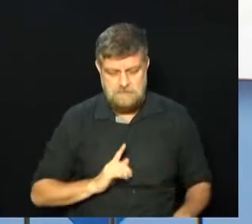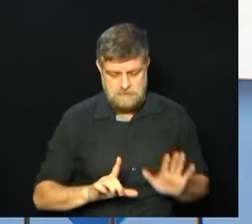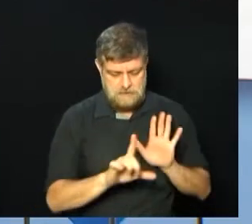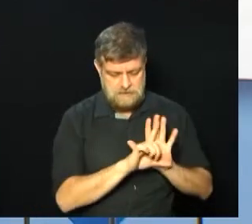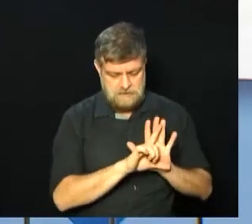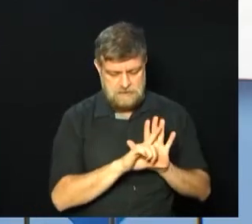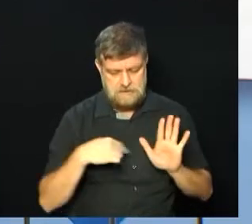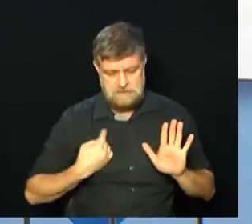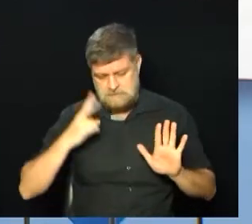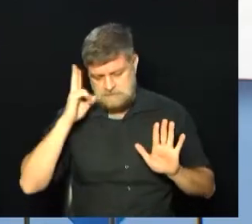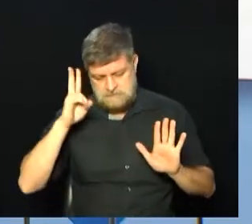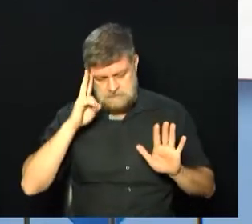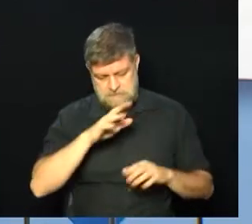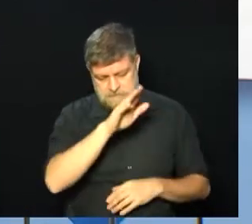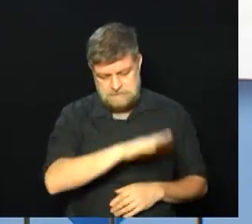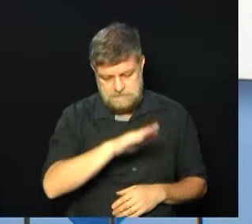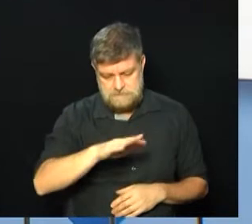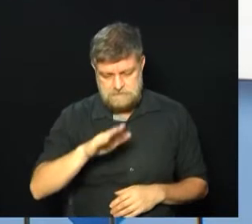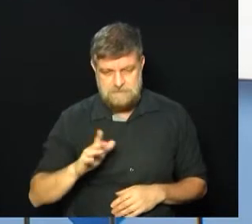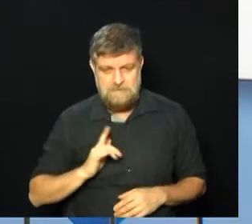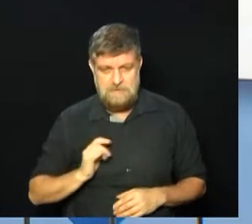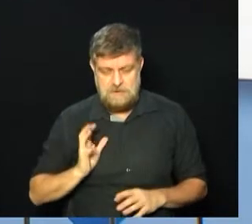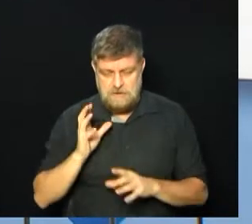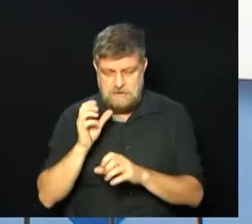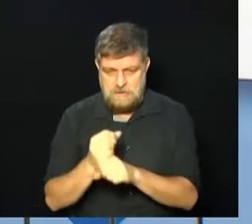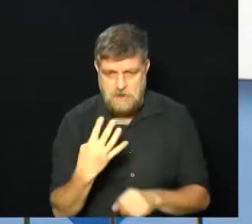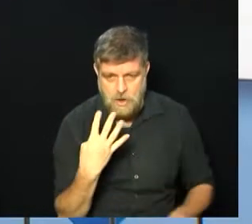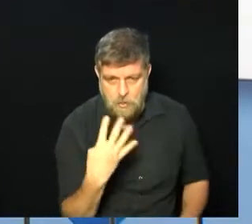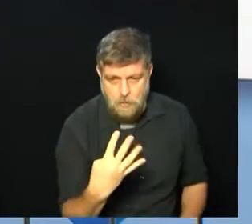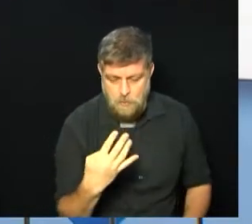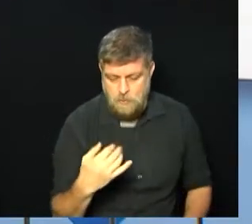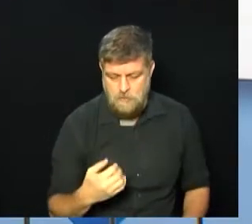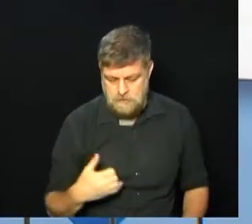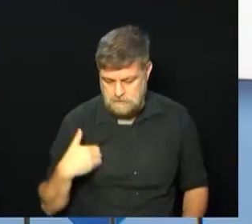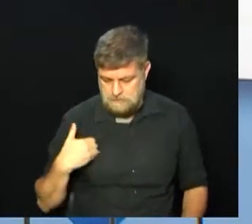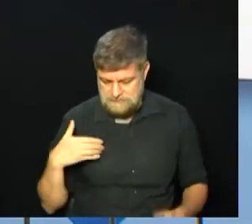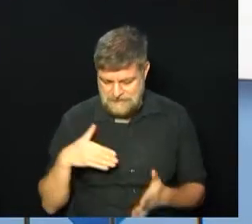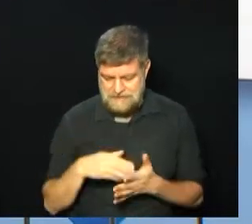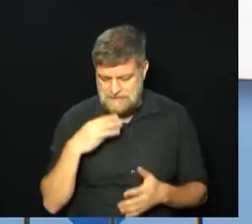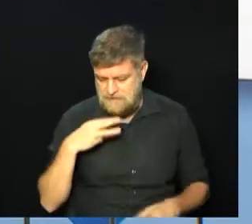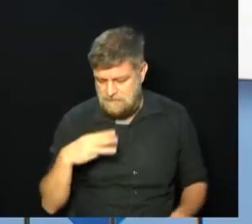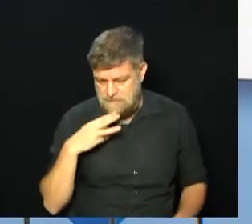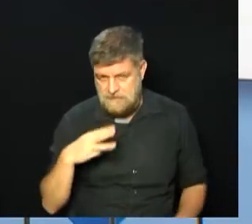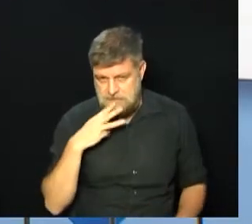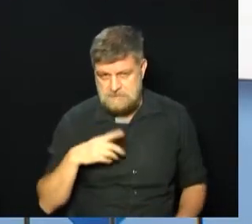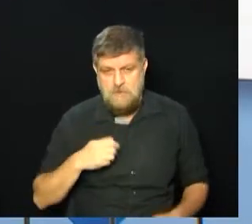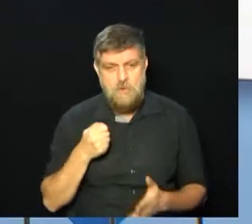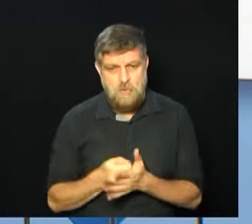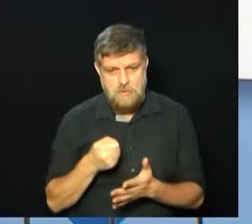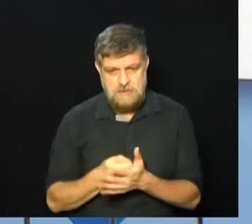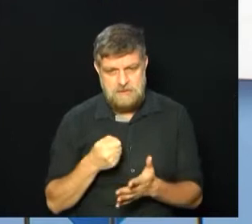lei a gente lembra que as crianças que completarem quatro anos até Março de 2022 são